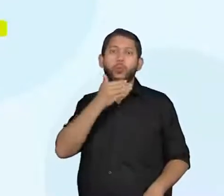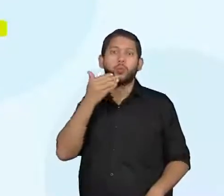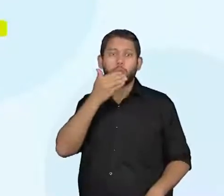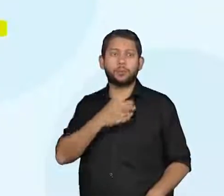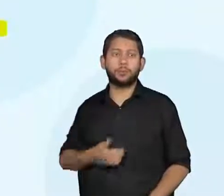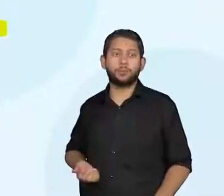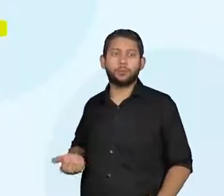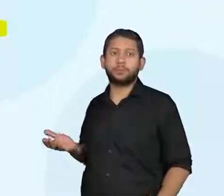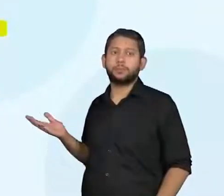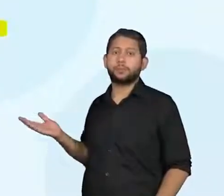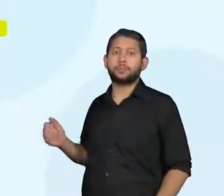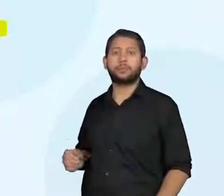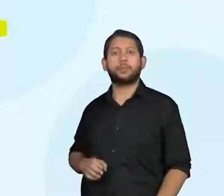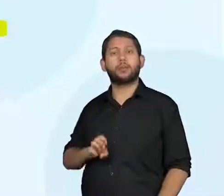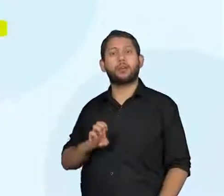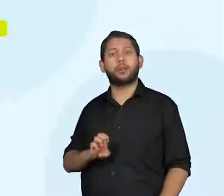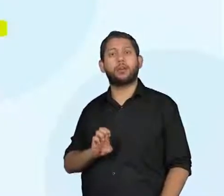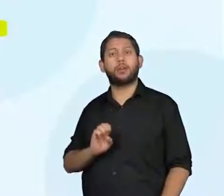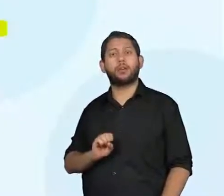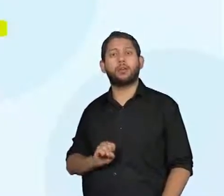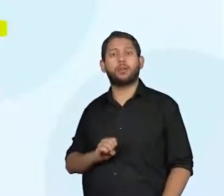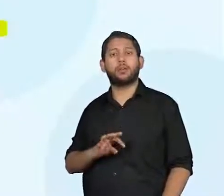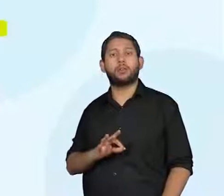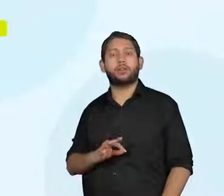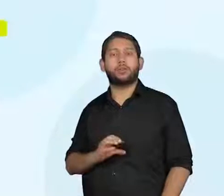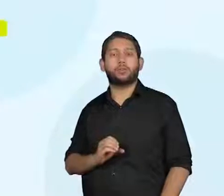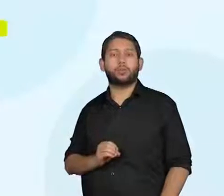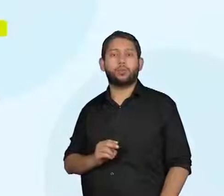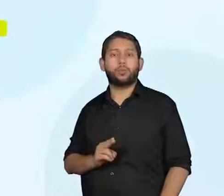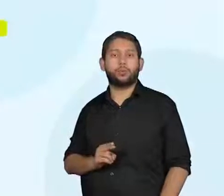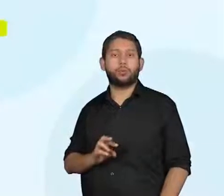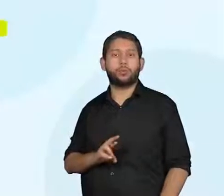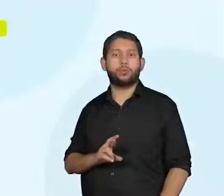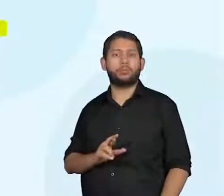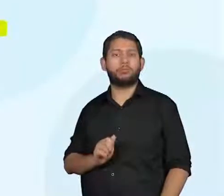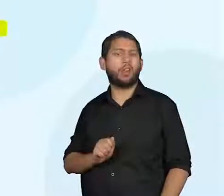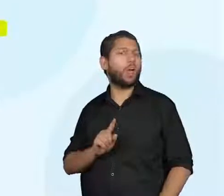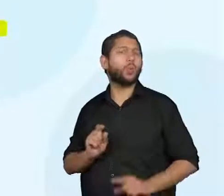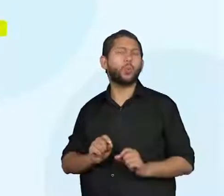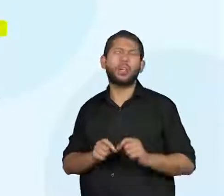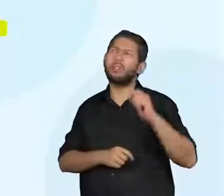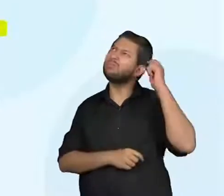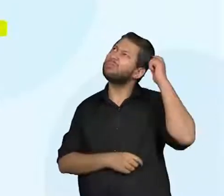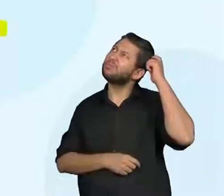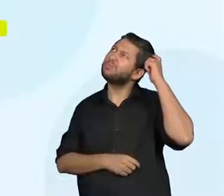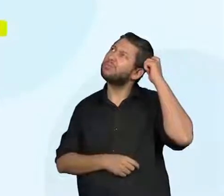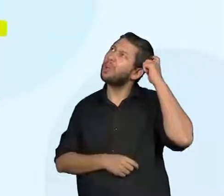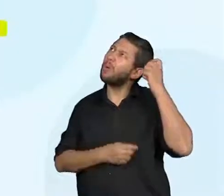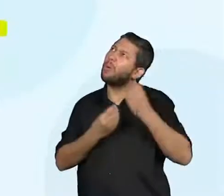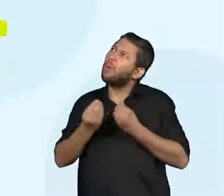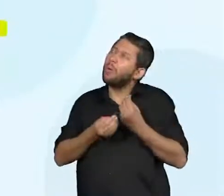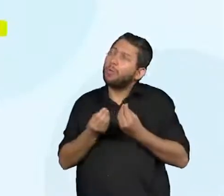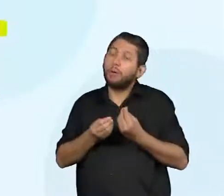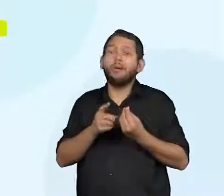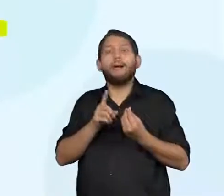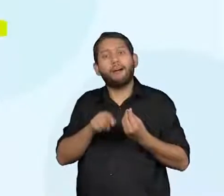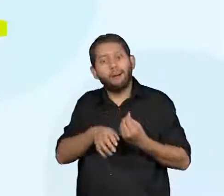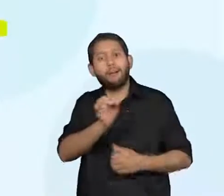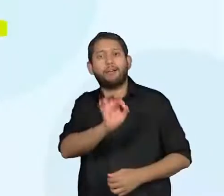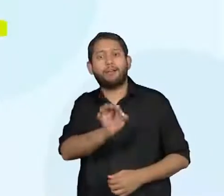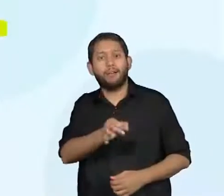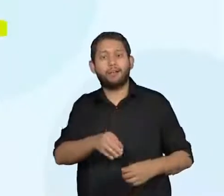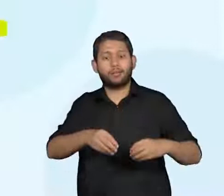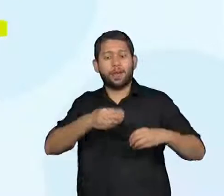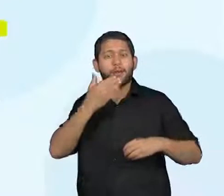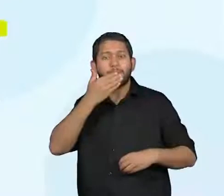estourar no infinitivo, não é? Terminado aí em ar. E olha só, esse coloque, ele está no imperativo,